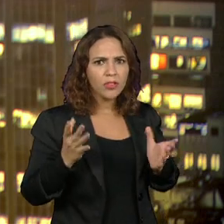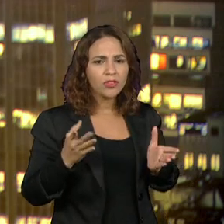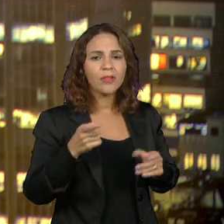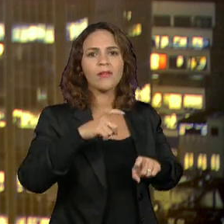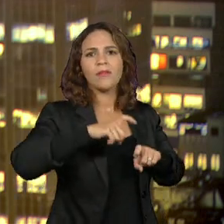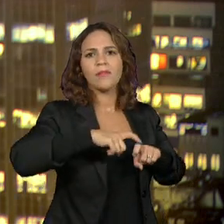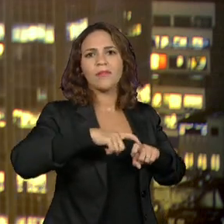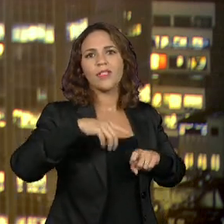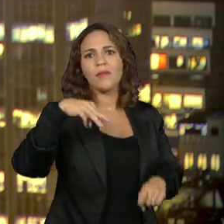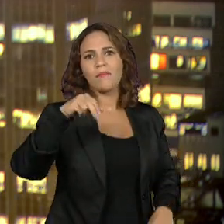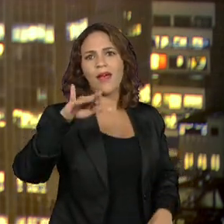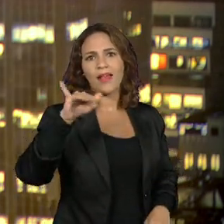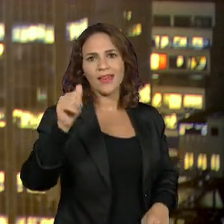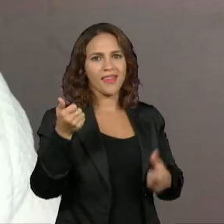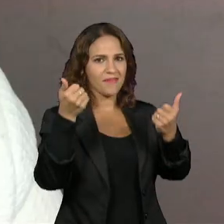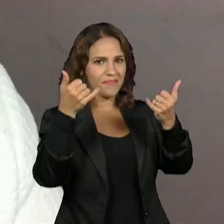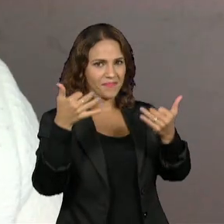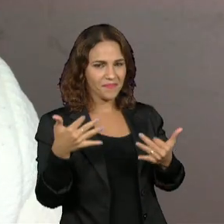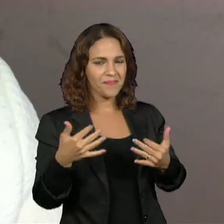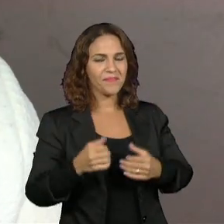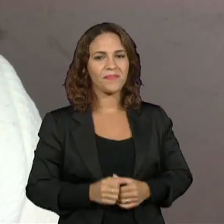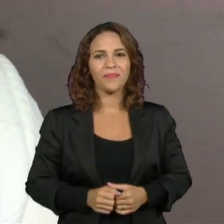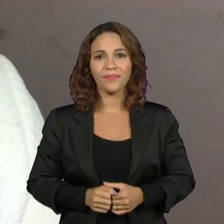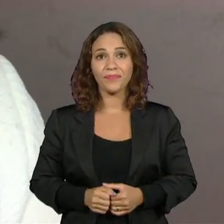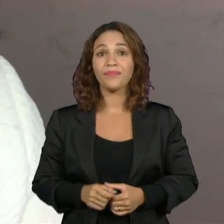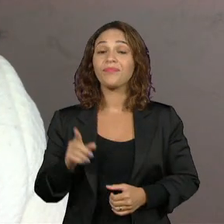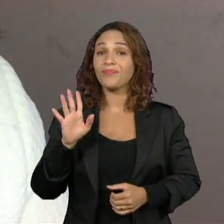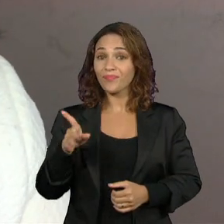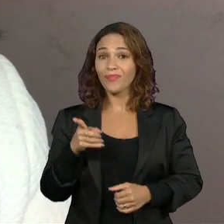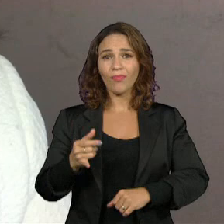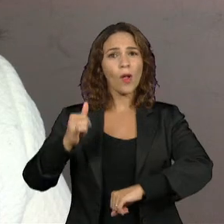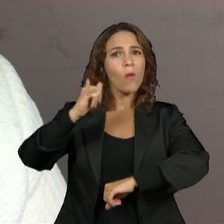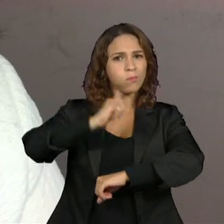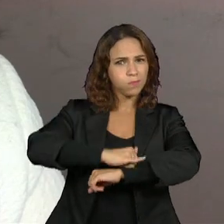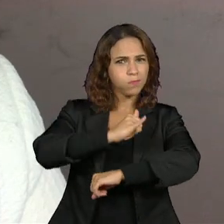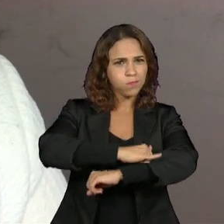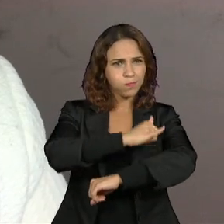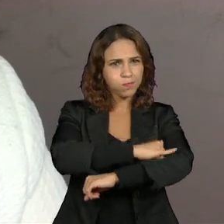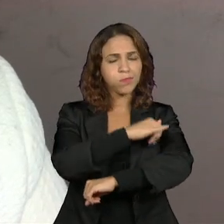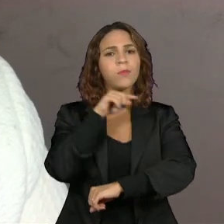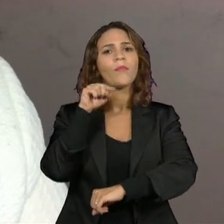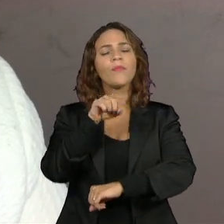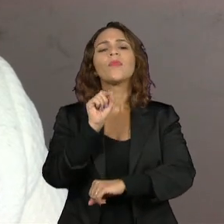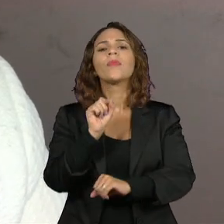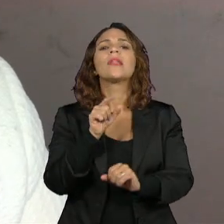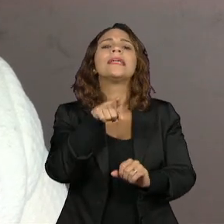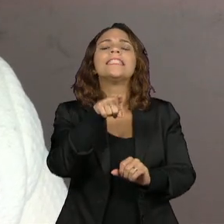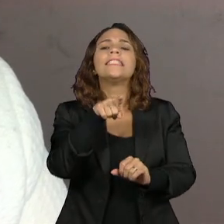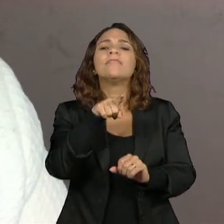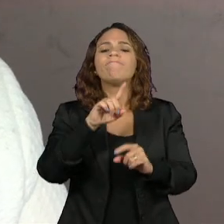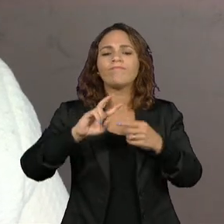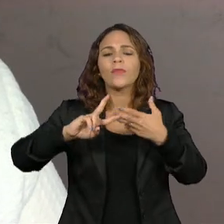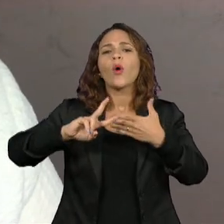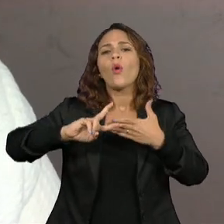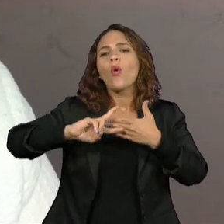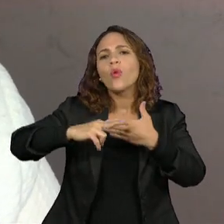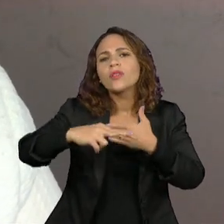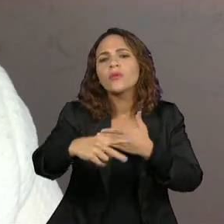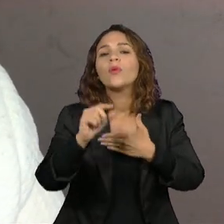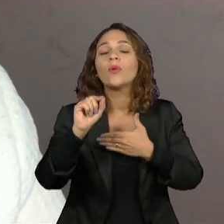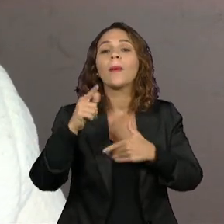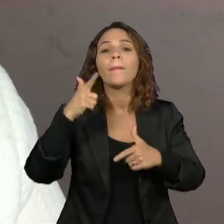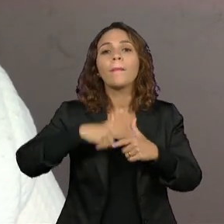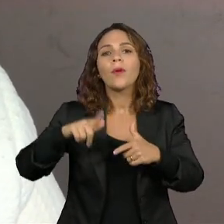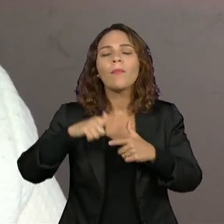endocrinologista Maria Edna de Mello. A obesidade, ela leva classicamente a alterações